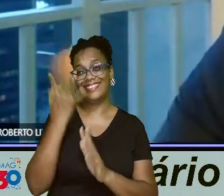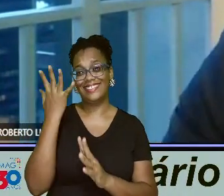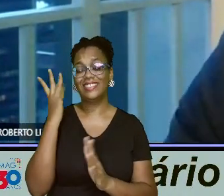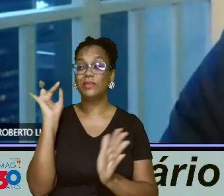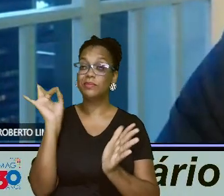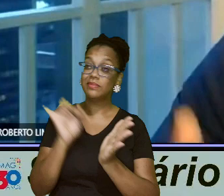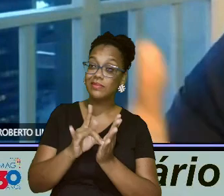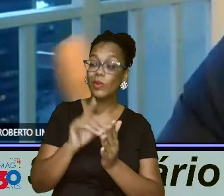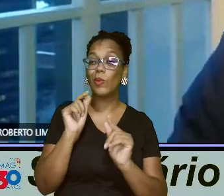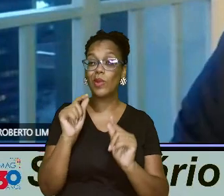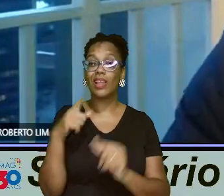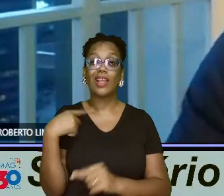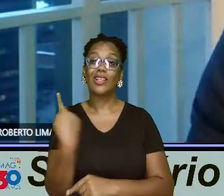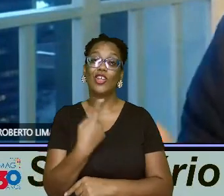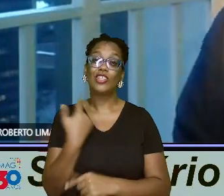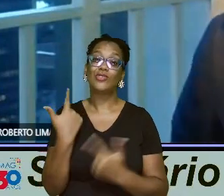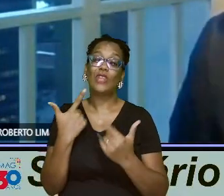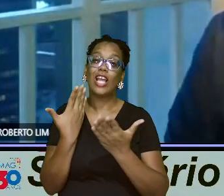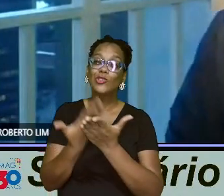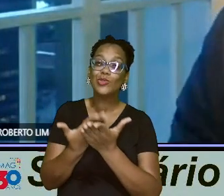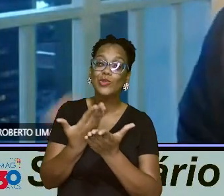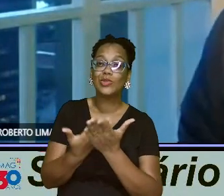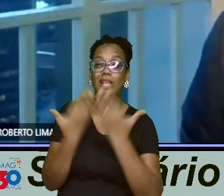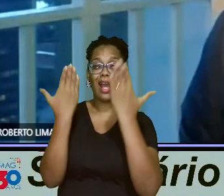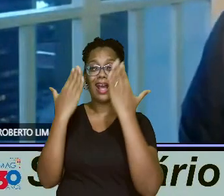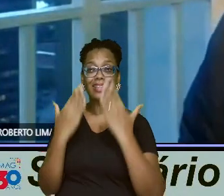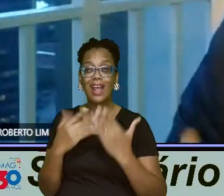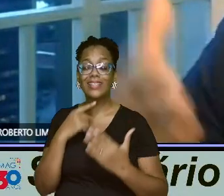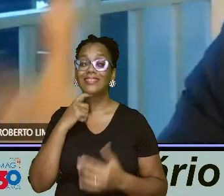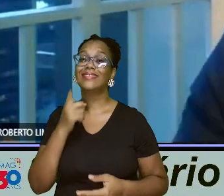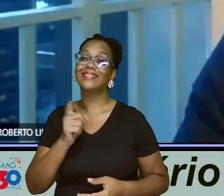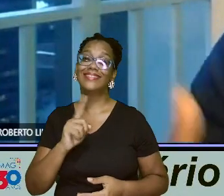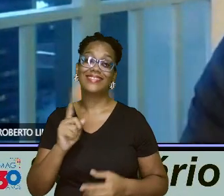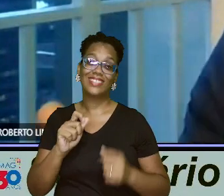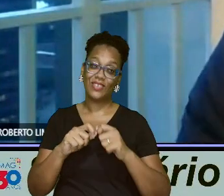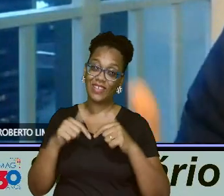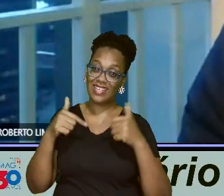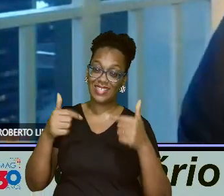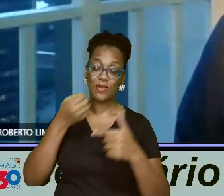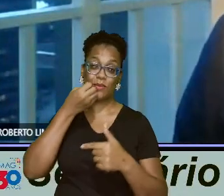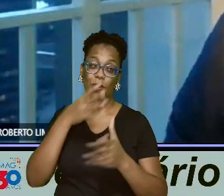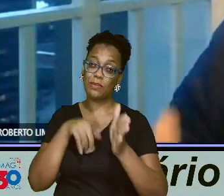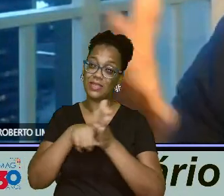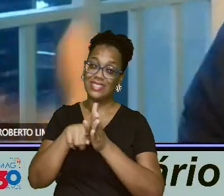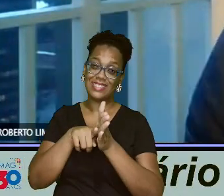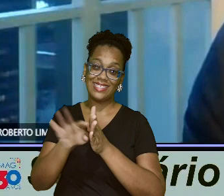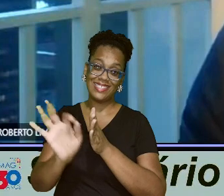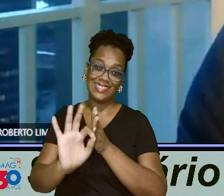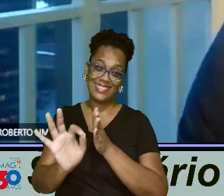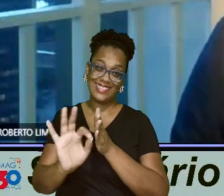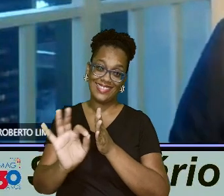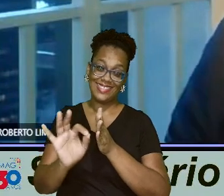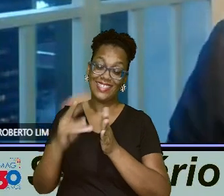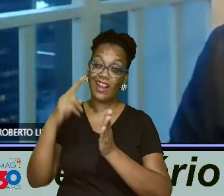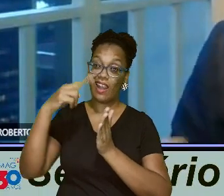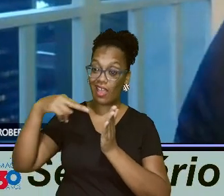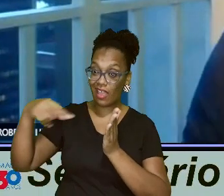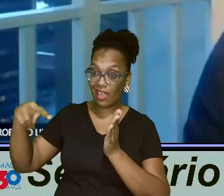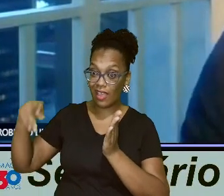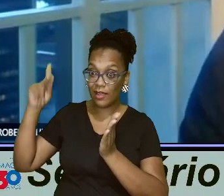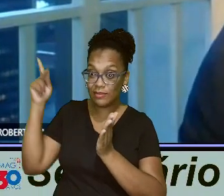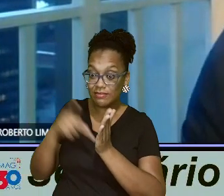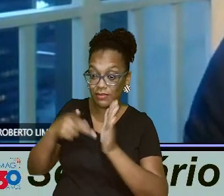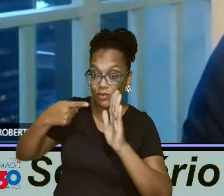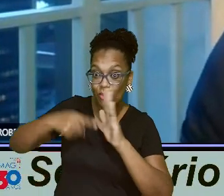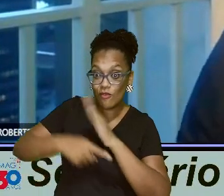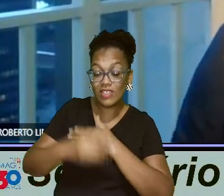não estudarmos, não analisarmos, não fazermos uma boa pesquisa e tampouco uma leitura de uma pesquisa empírica. É